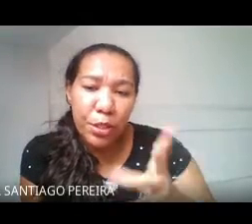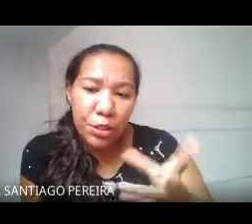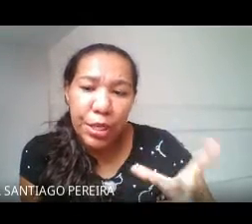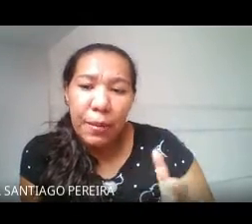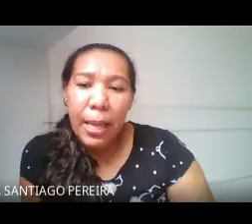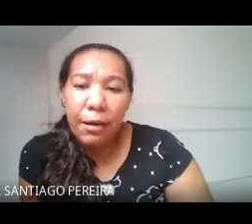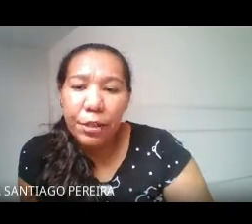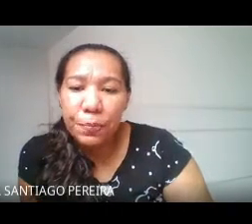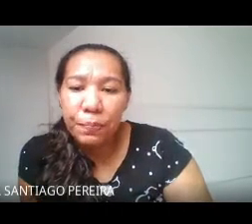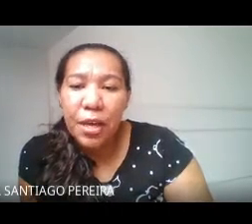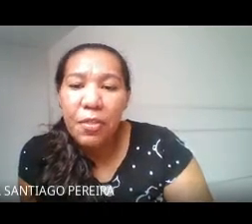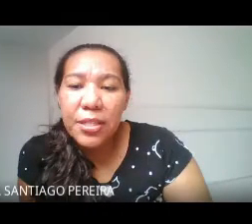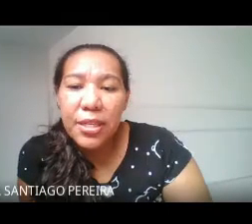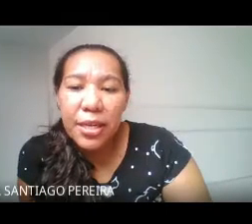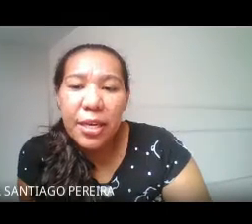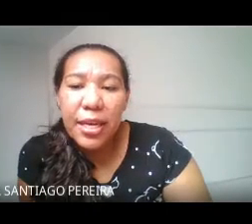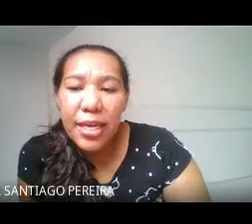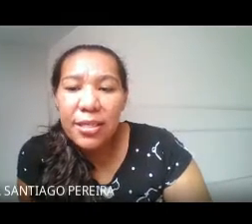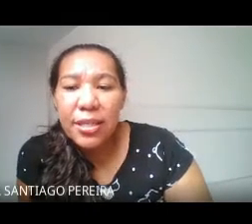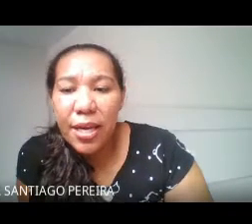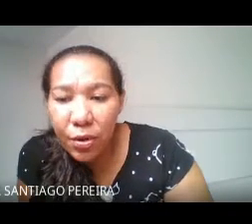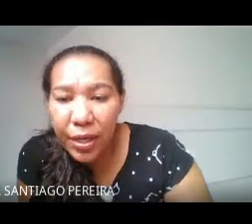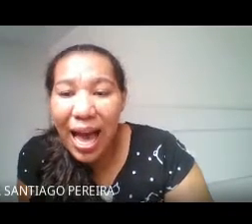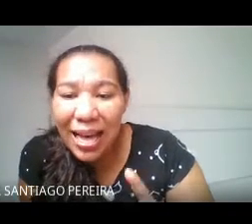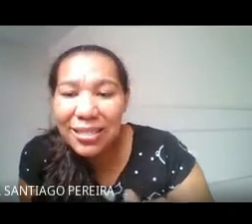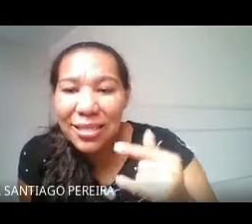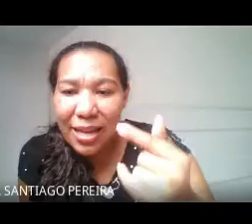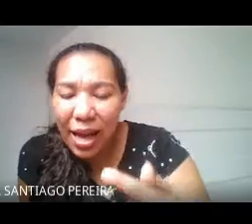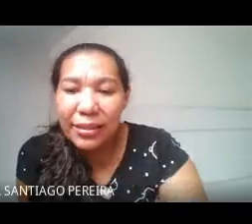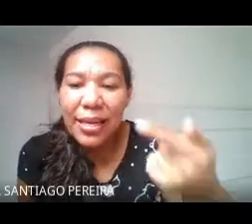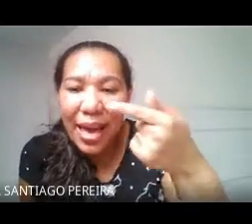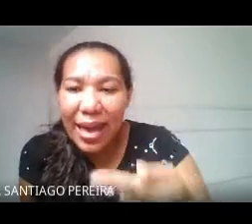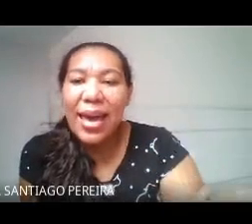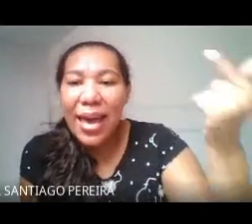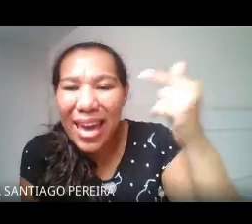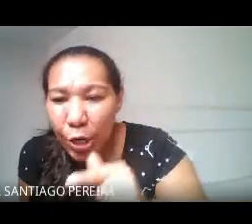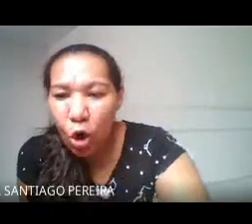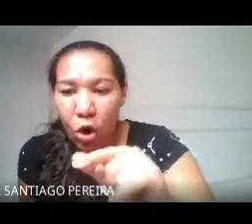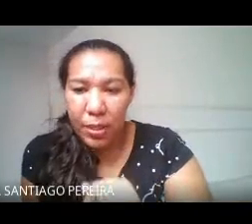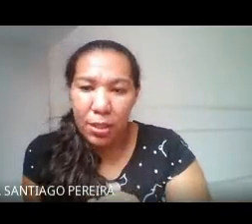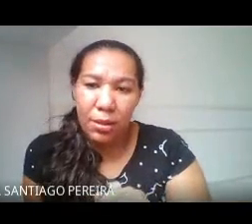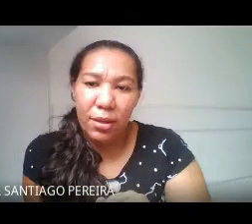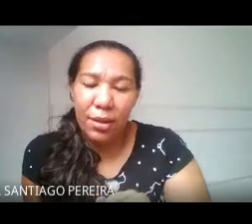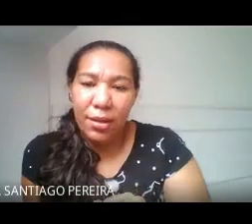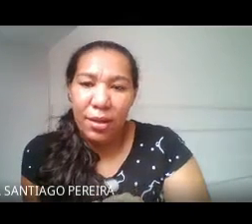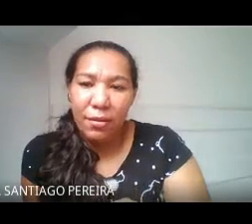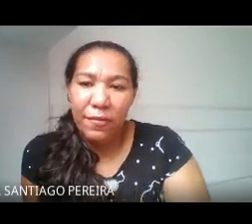as mesmas palavras. The city is huge. A cidade é